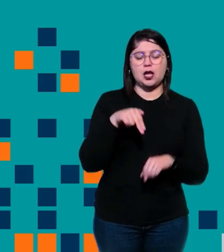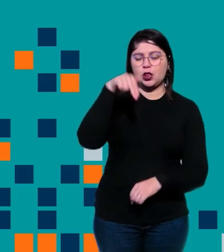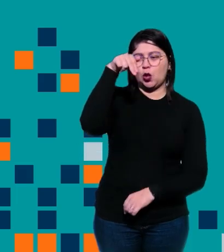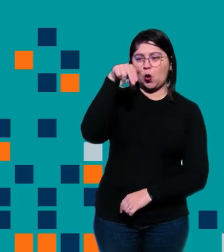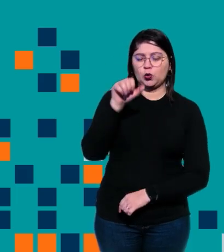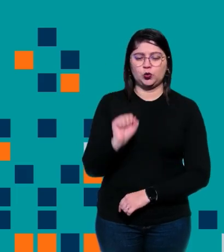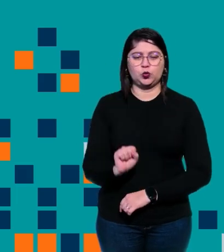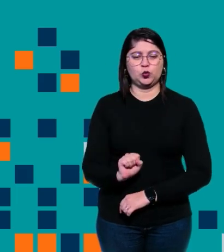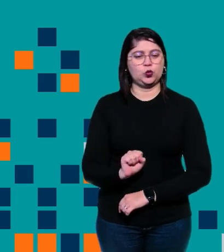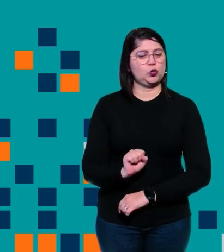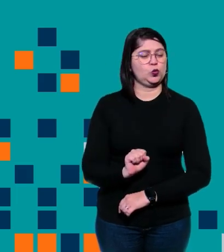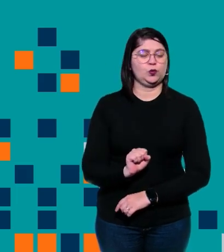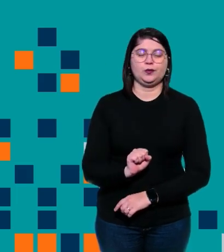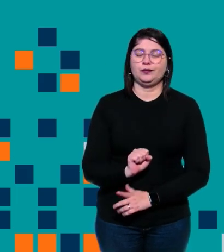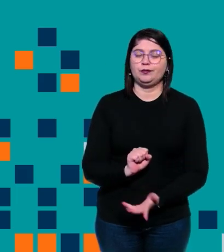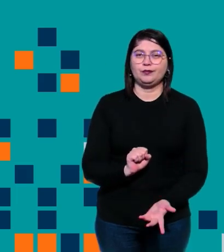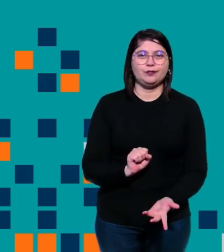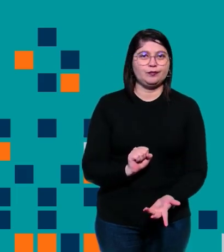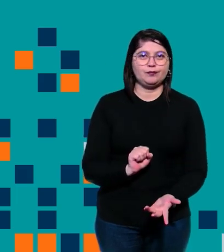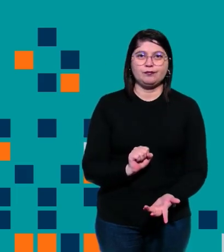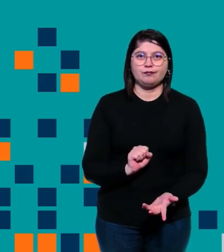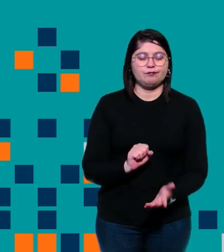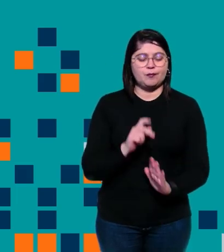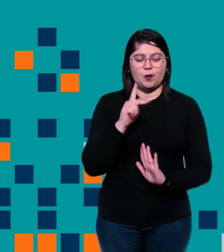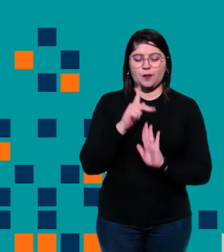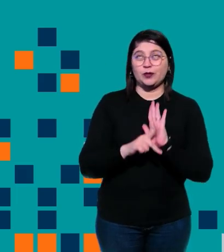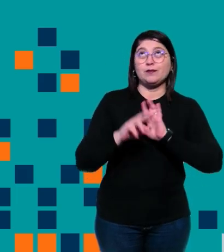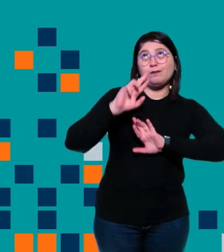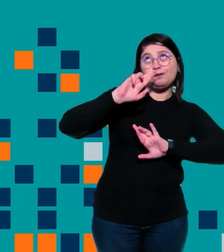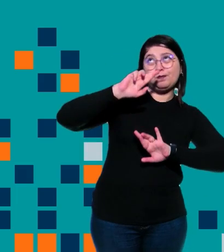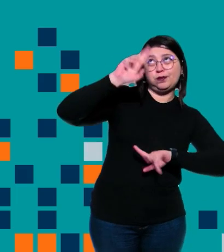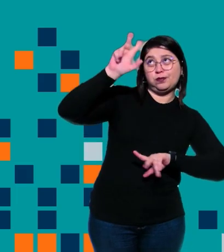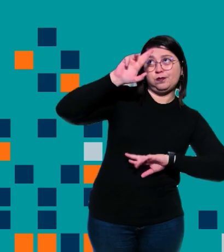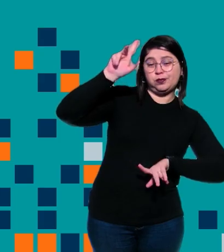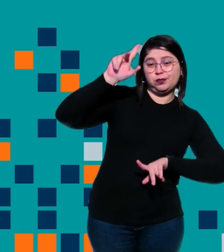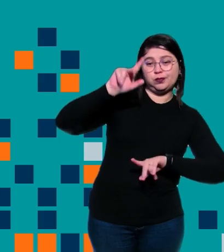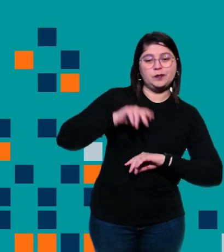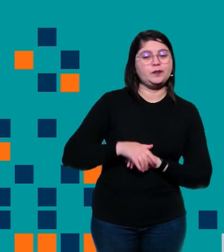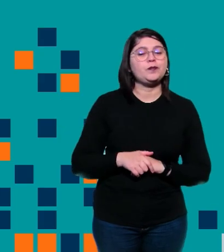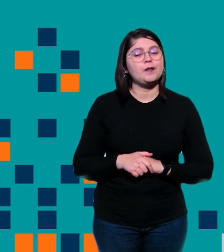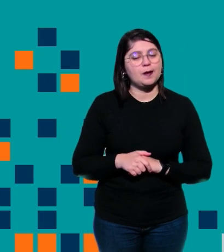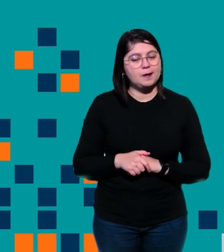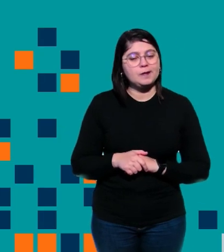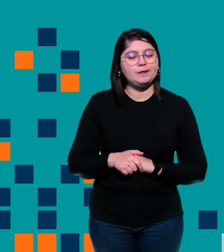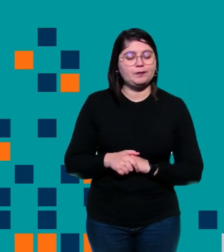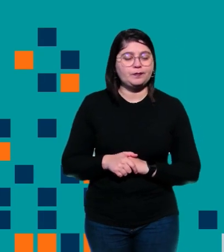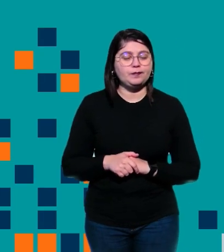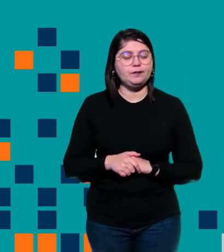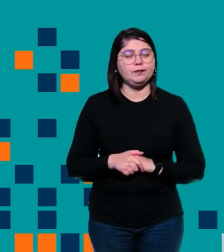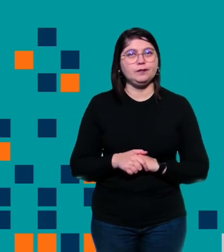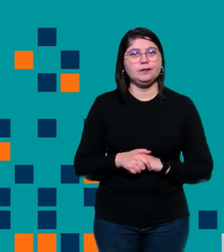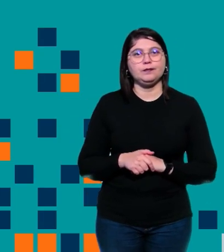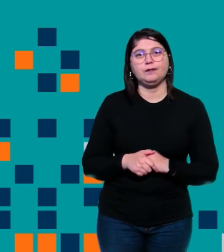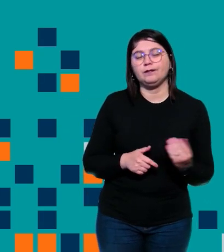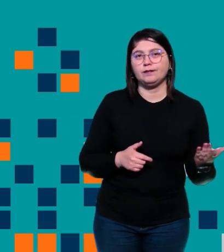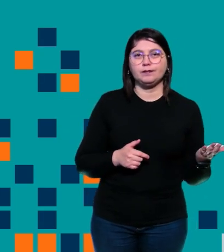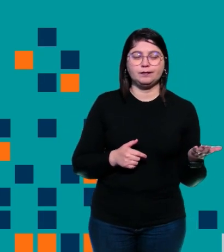Sul, são projetos completamente diferentes. E não, né? Então, esse é